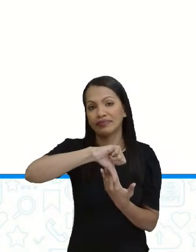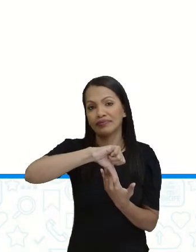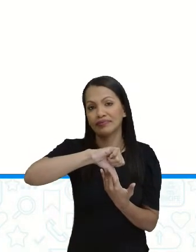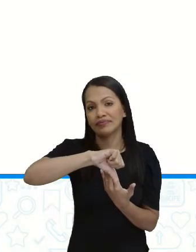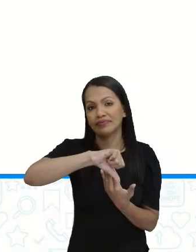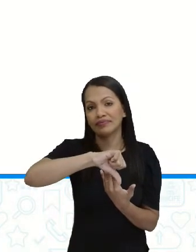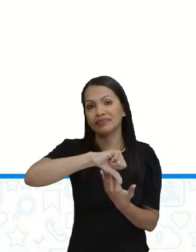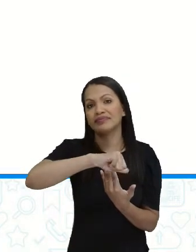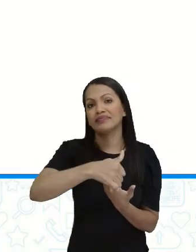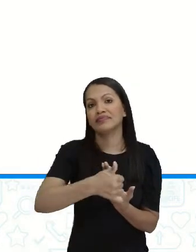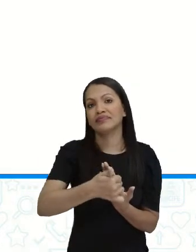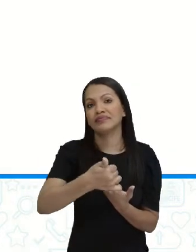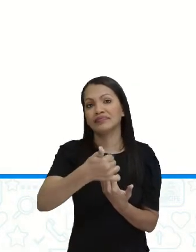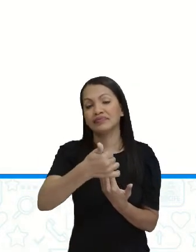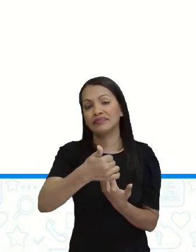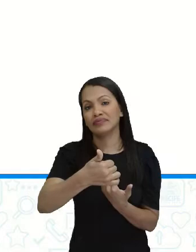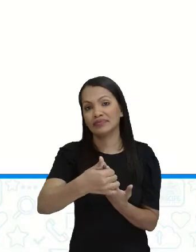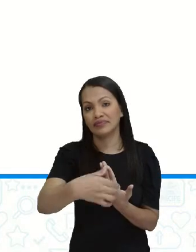9,